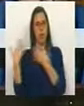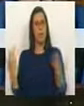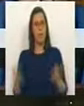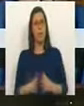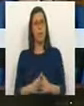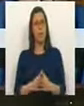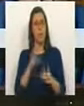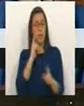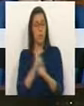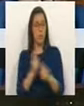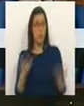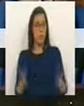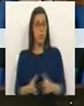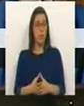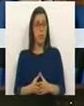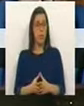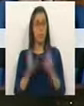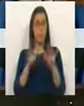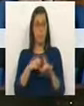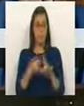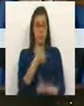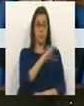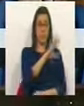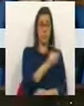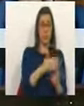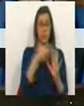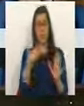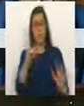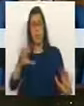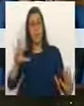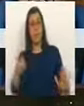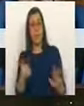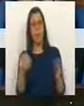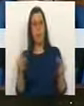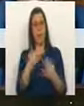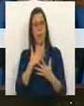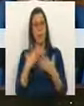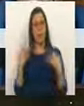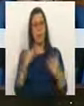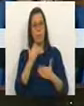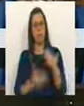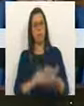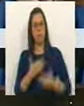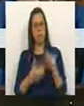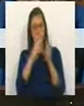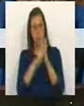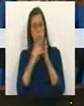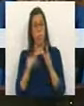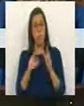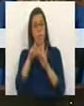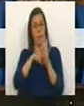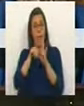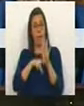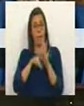responsabilidades da supervisão. Entre 2012 e 2015 houve um enorme avanço nos modelos das